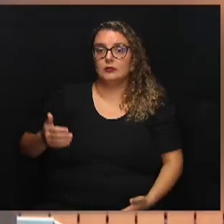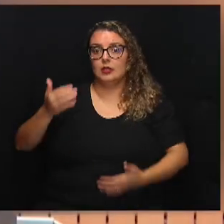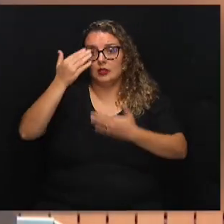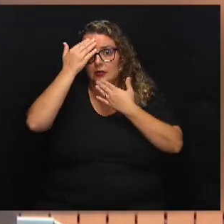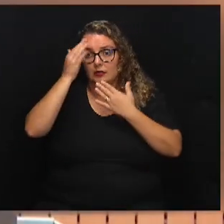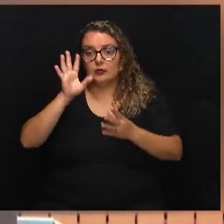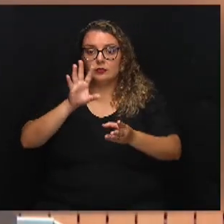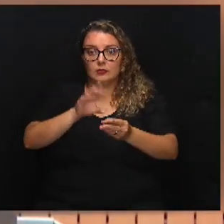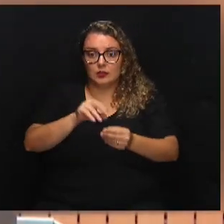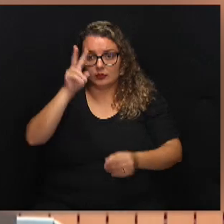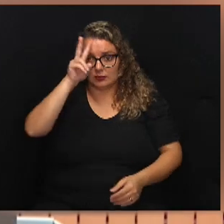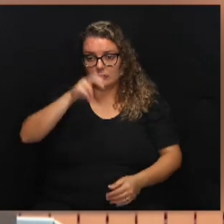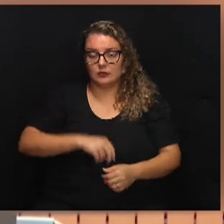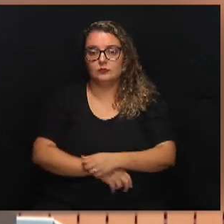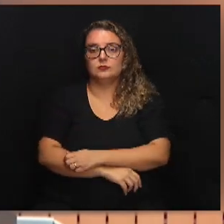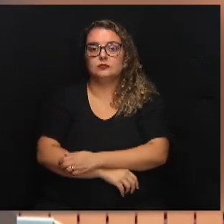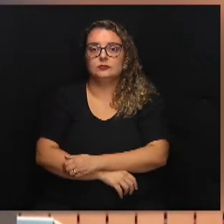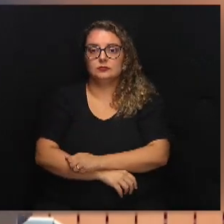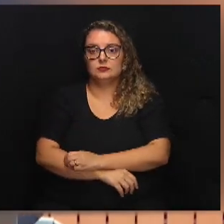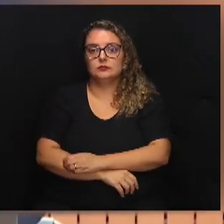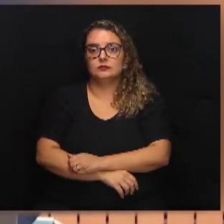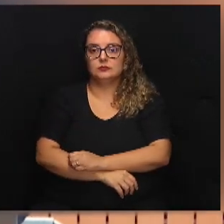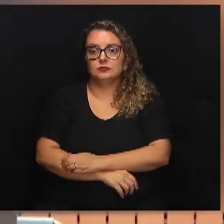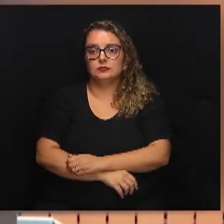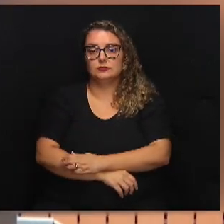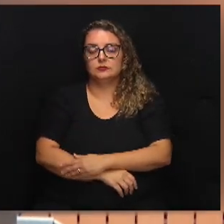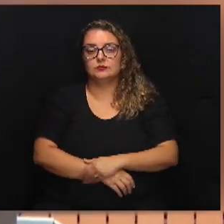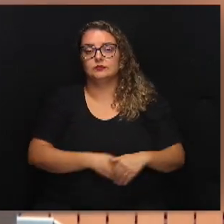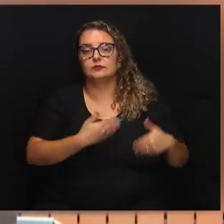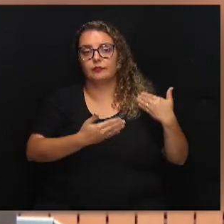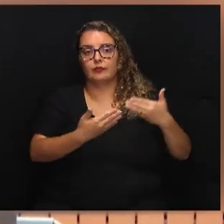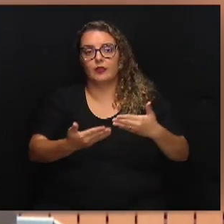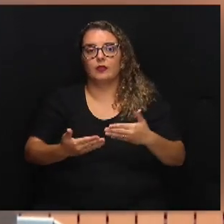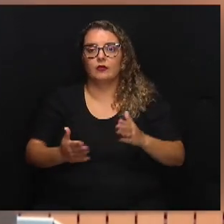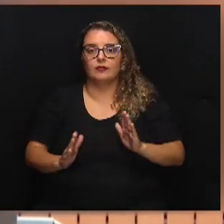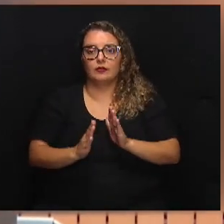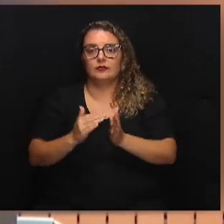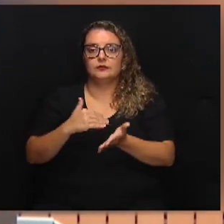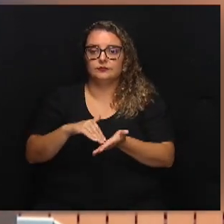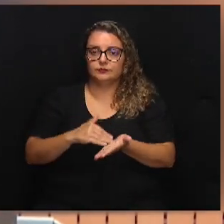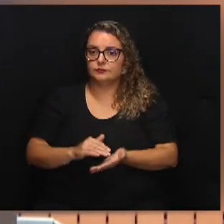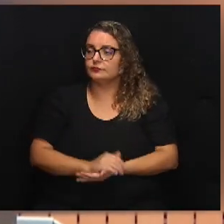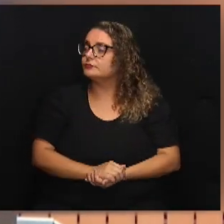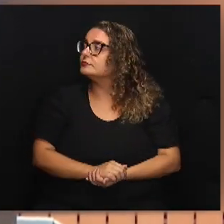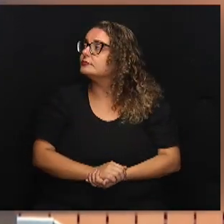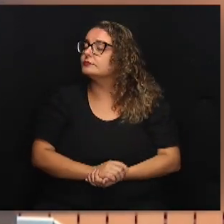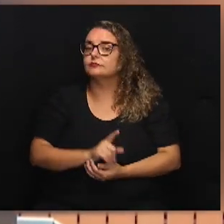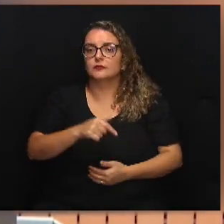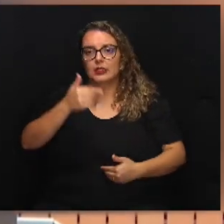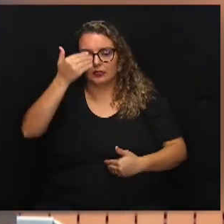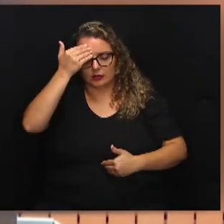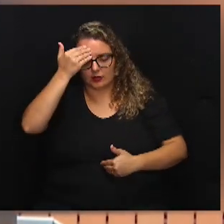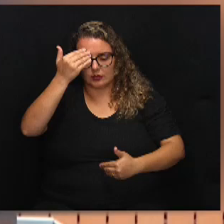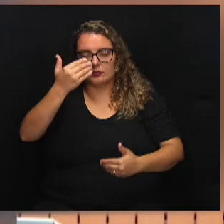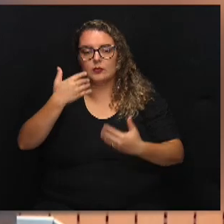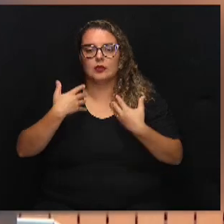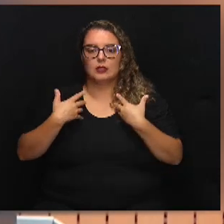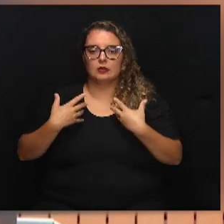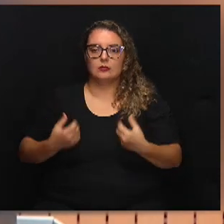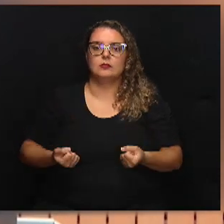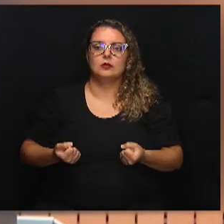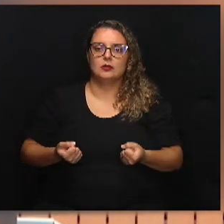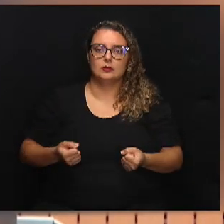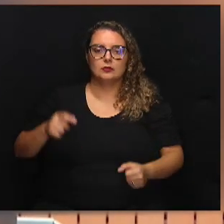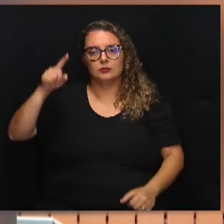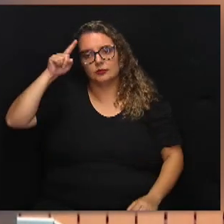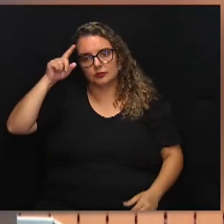breve histórico da sua trajetória à frente da secretaria. É com imensa gratidão que recebo nesta